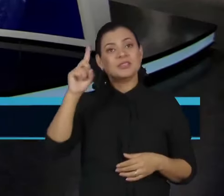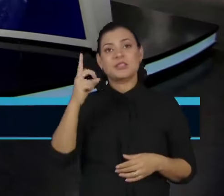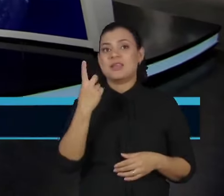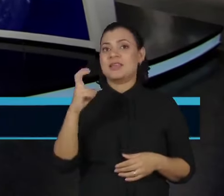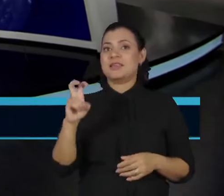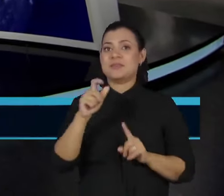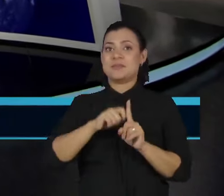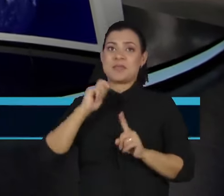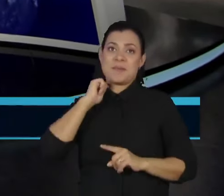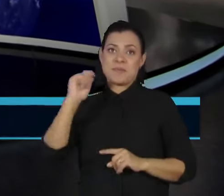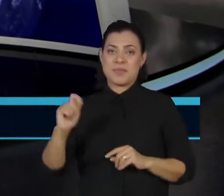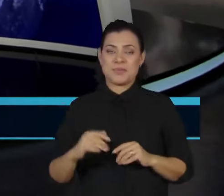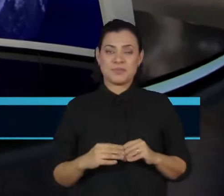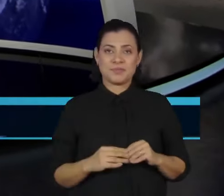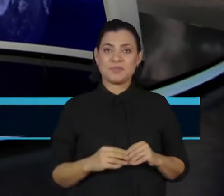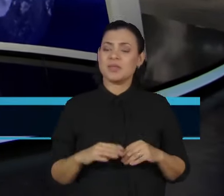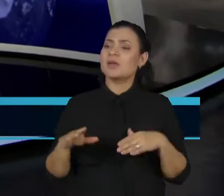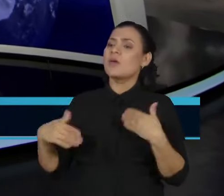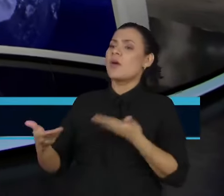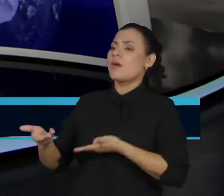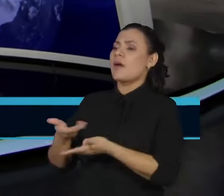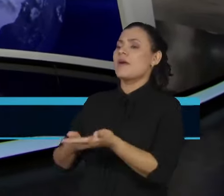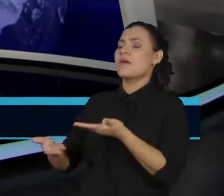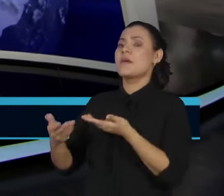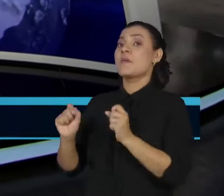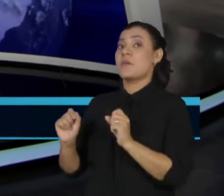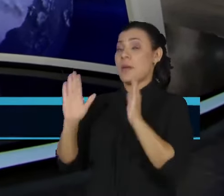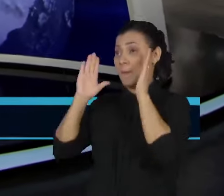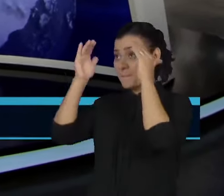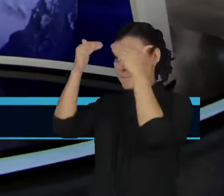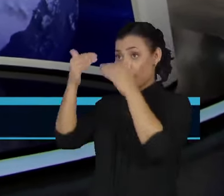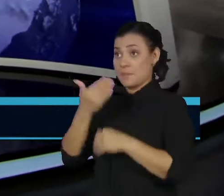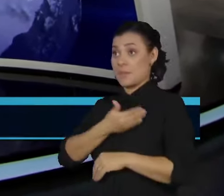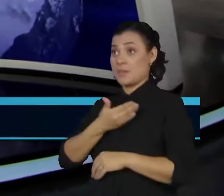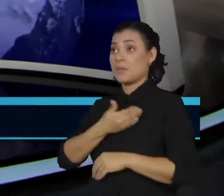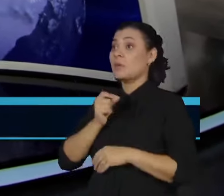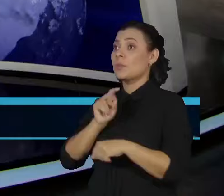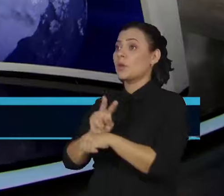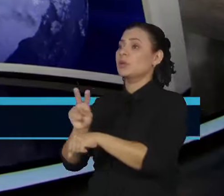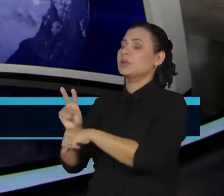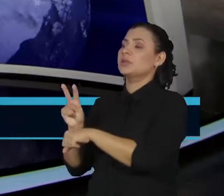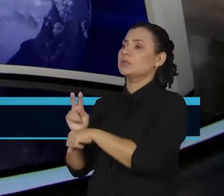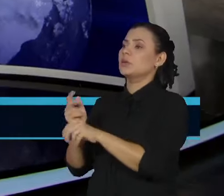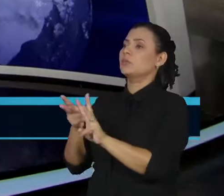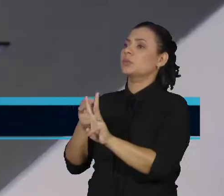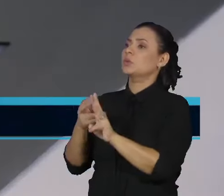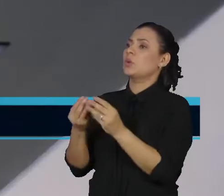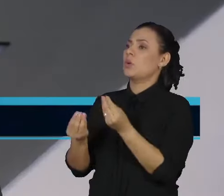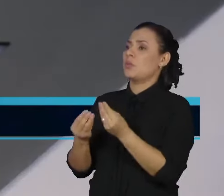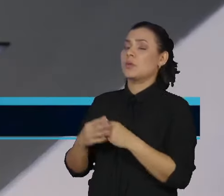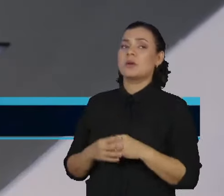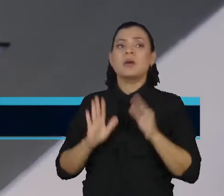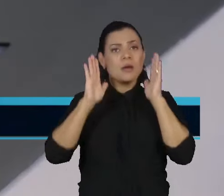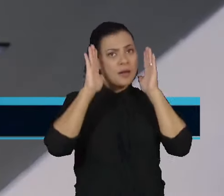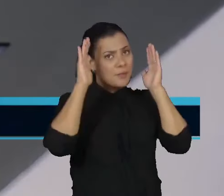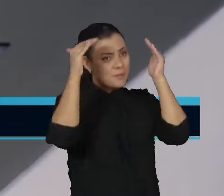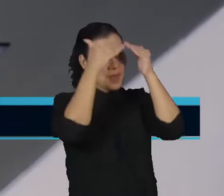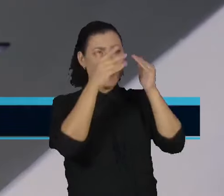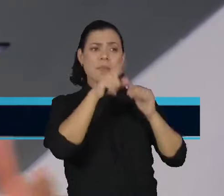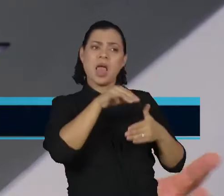Então, qual a importância simbólica dessa aproximação do Papa para aumentar a proteção dos povos indígenas? É sempre importante. O Papa é